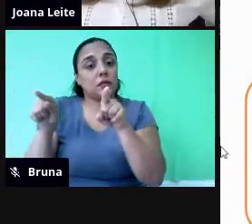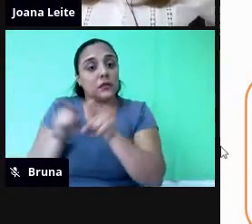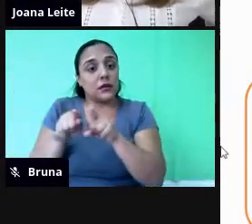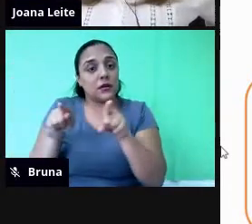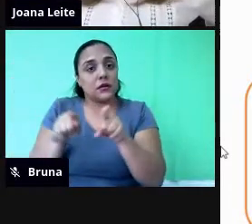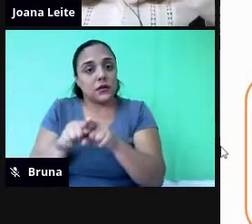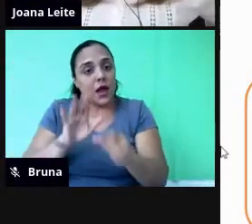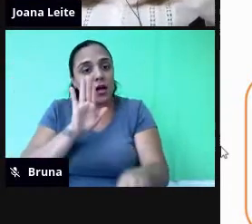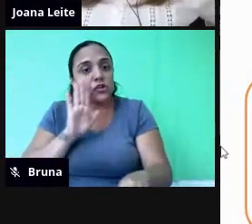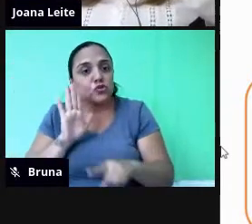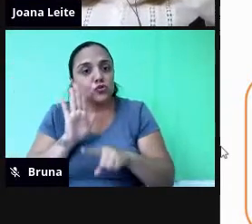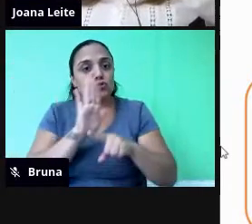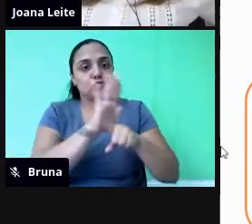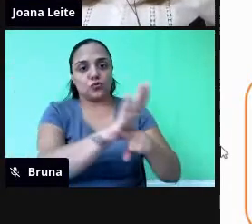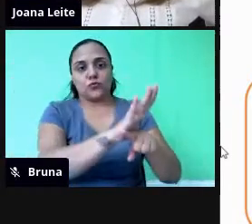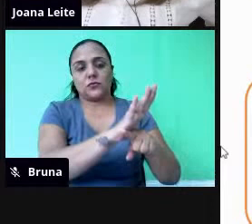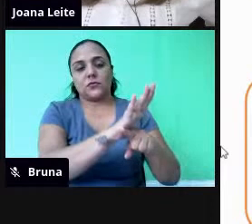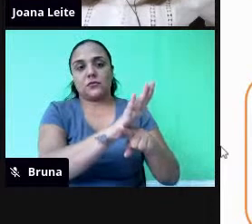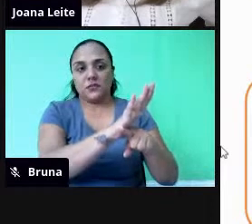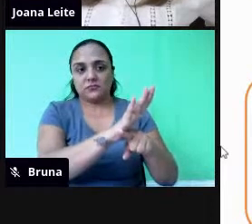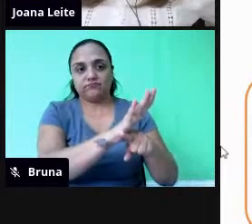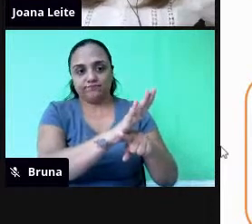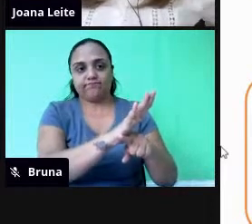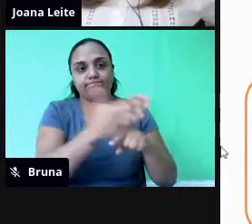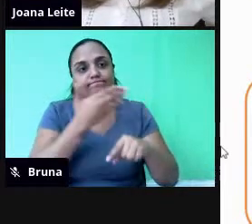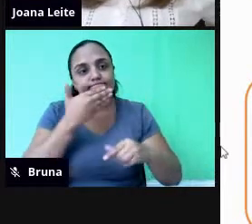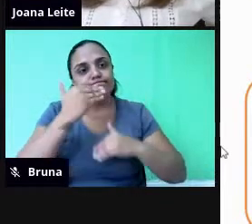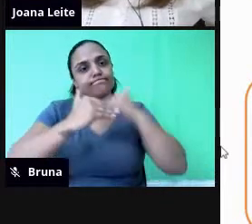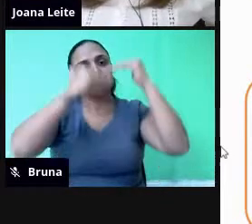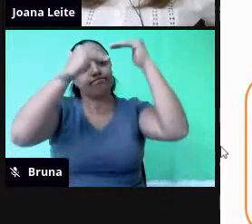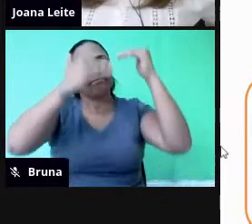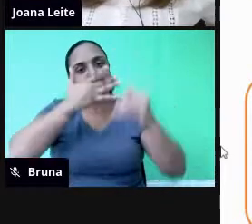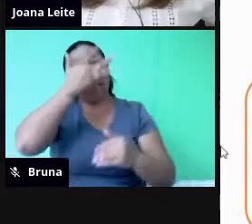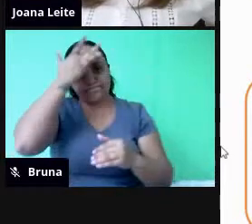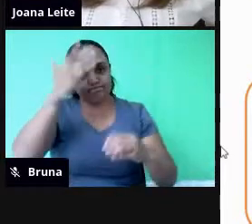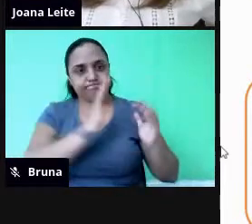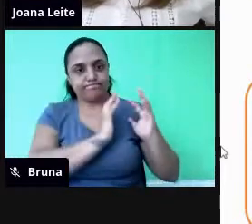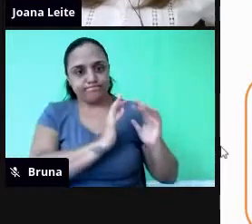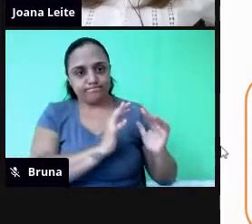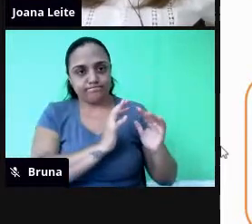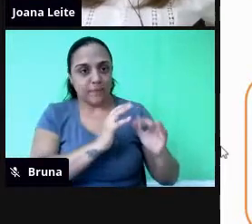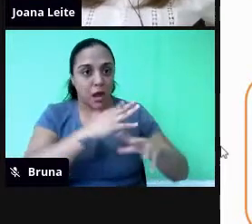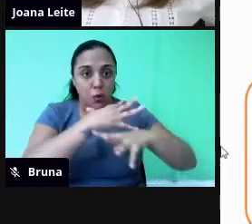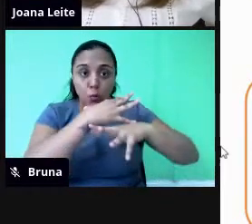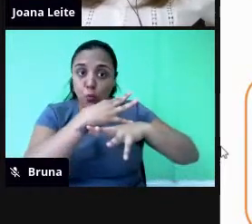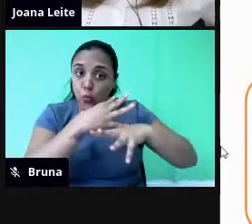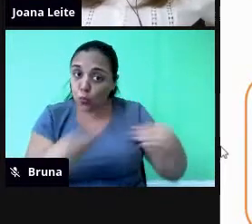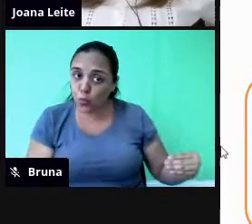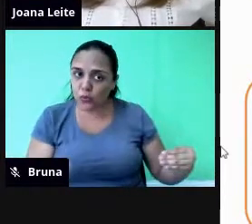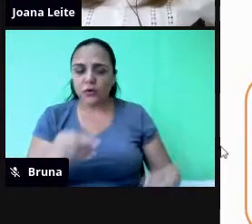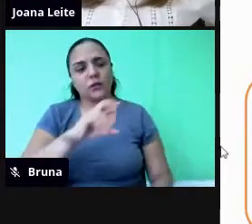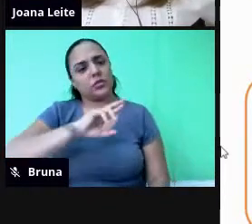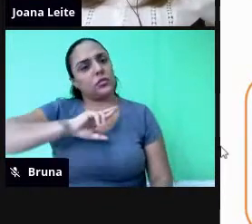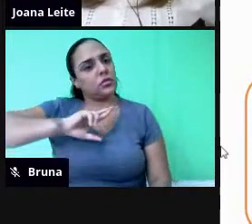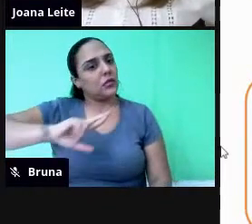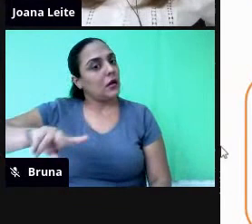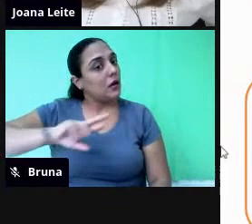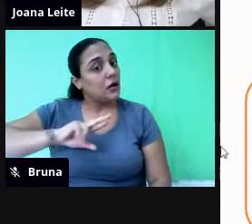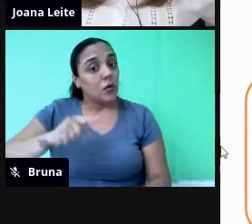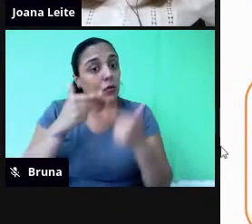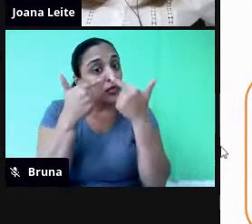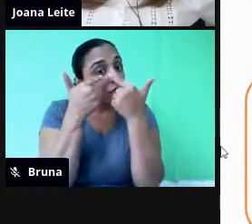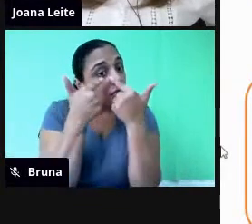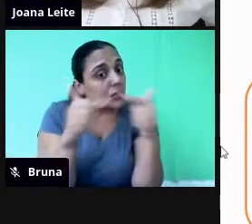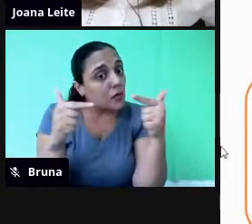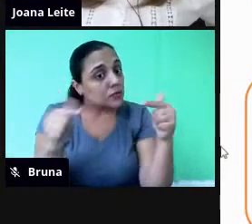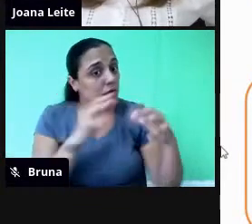na ajuda para diminuir esses sintomas. Lembrando, não é tratamento para cura, não é se eu ajustar toda a nutrição, a